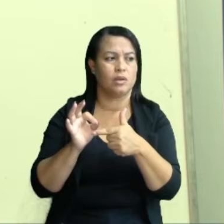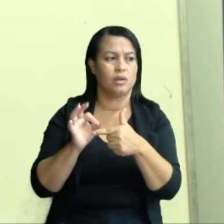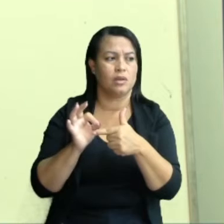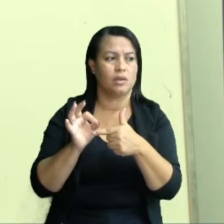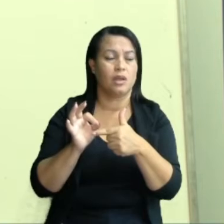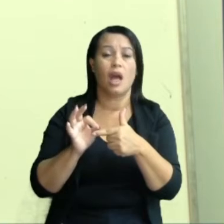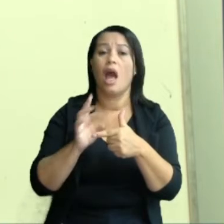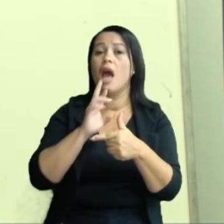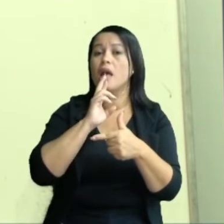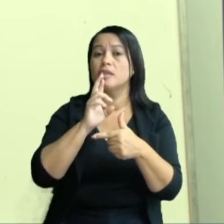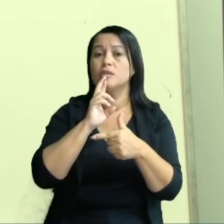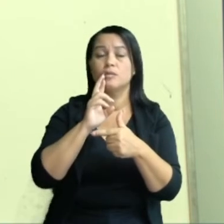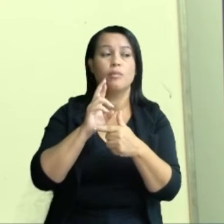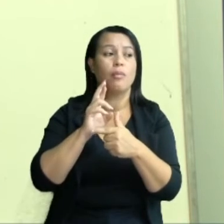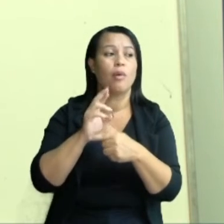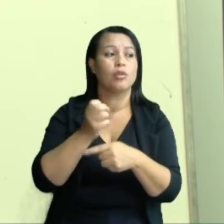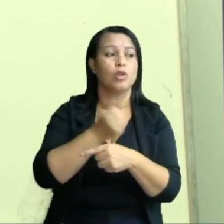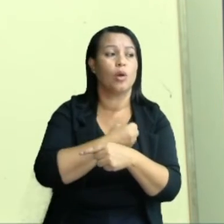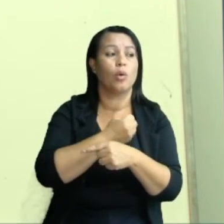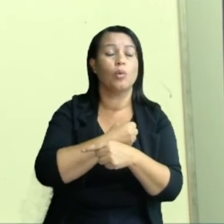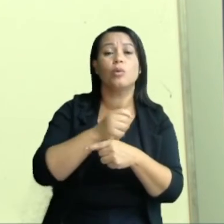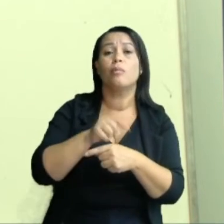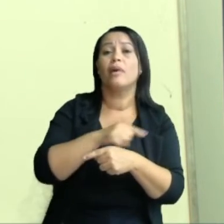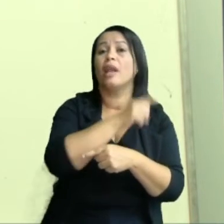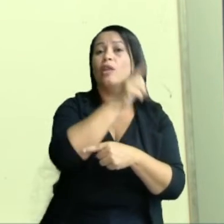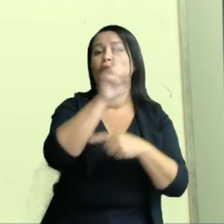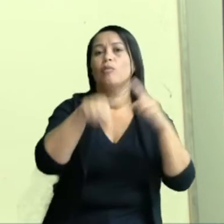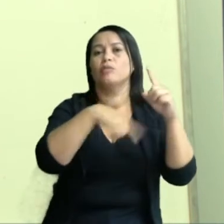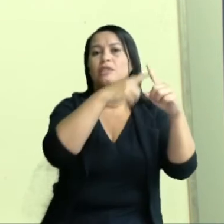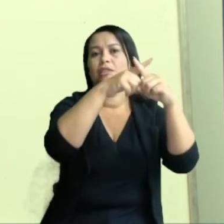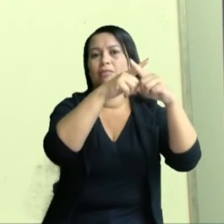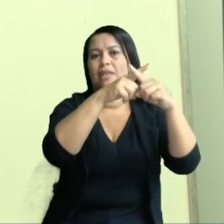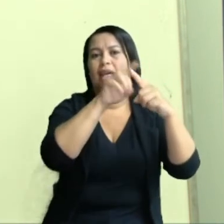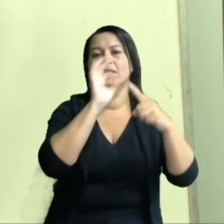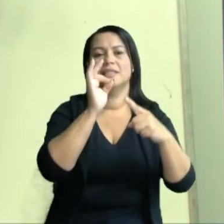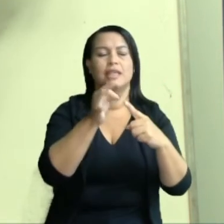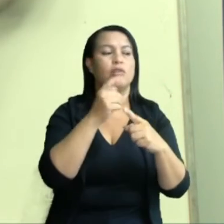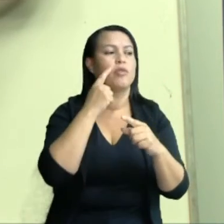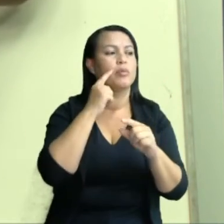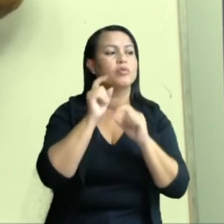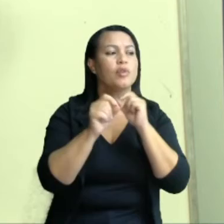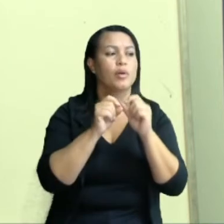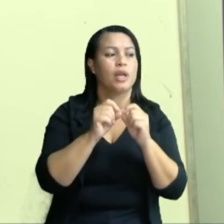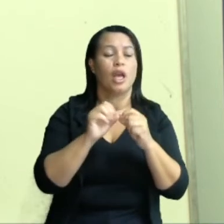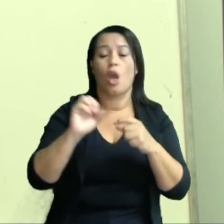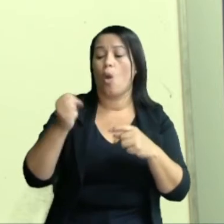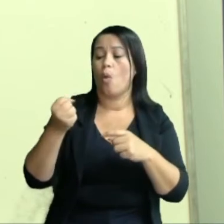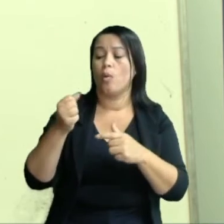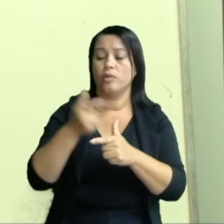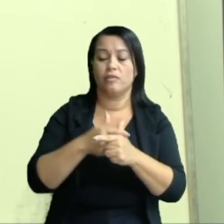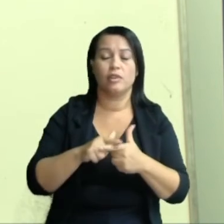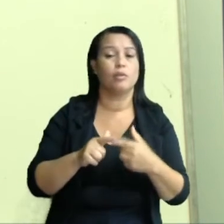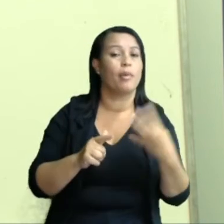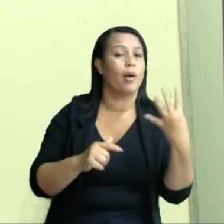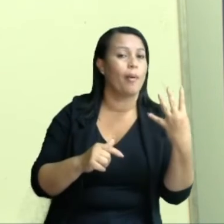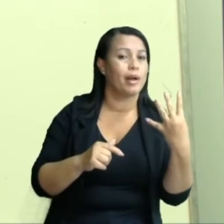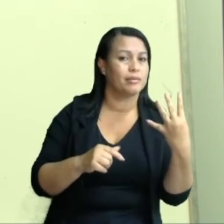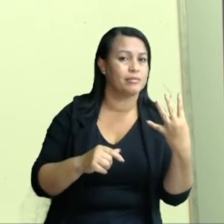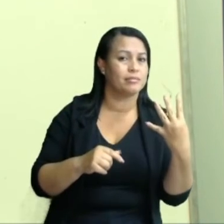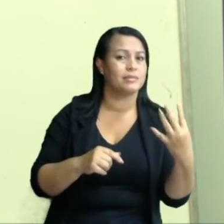Denominador, o resultado com o numerador eu vou multiplicar, tá certo? Então, 8 dividido para